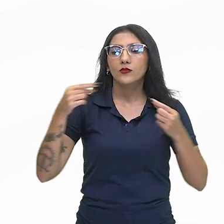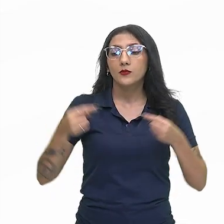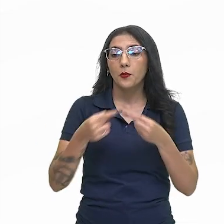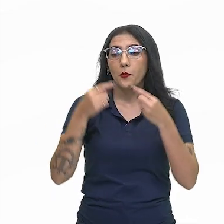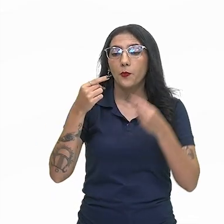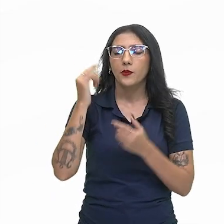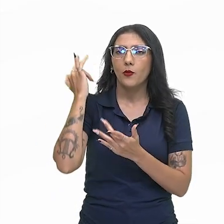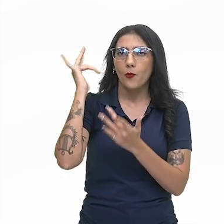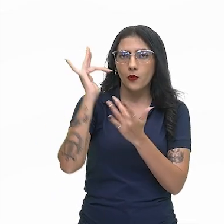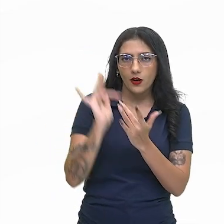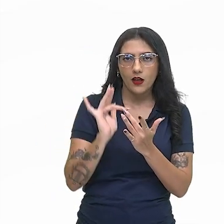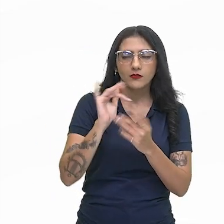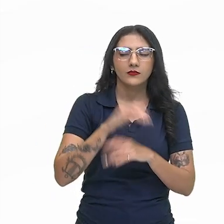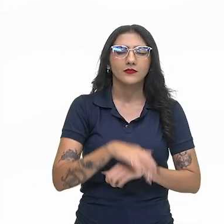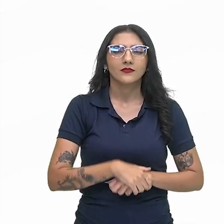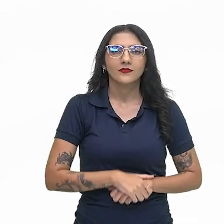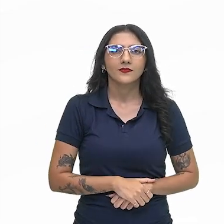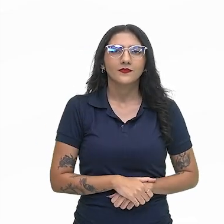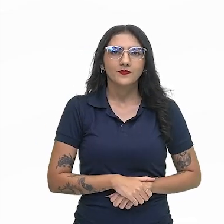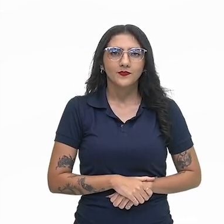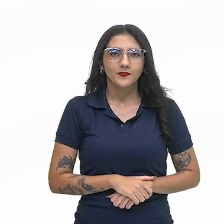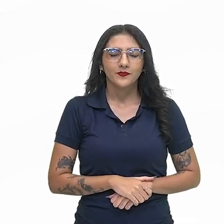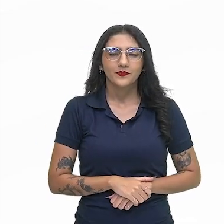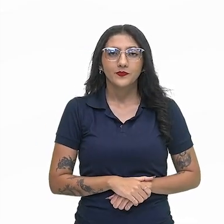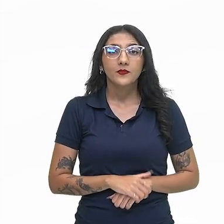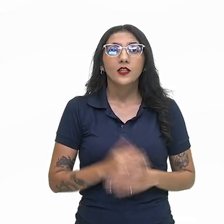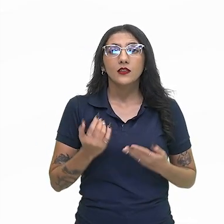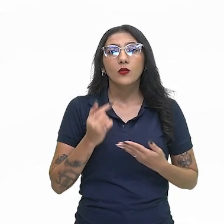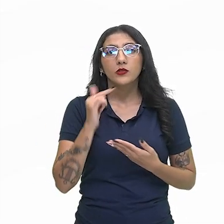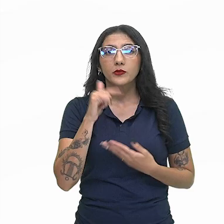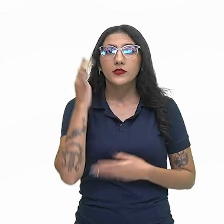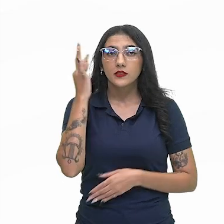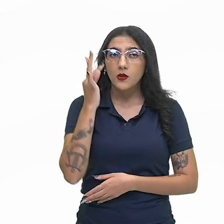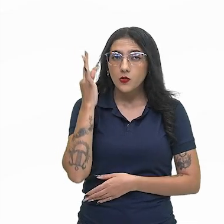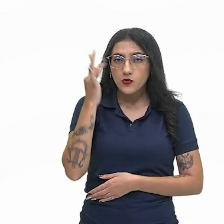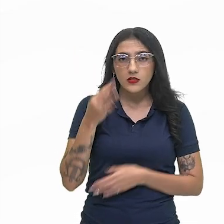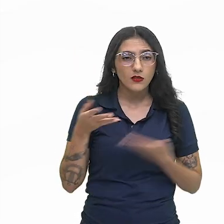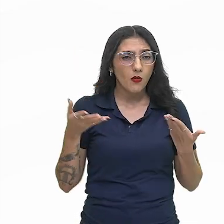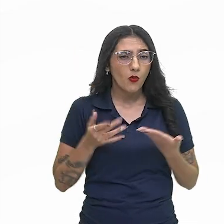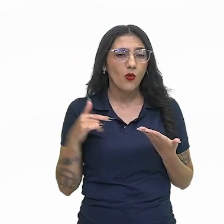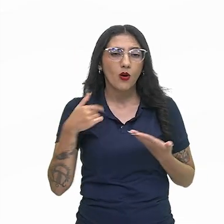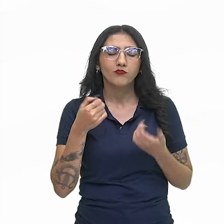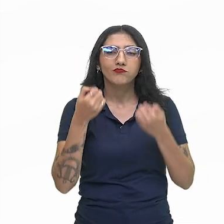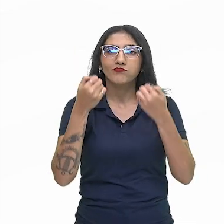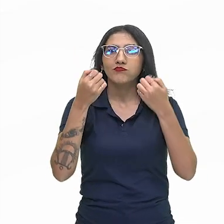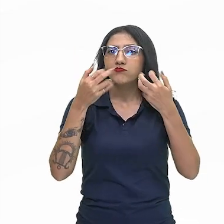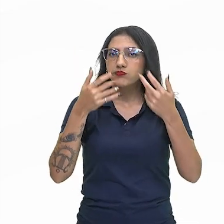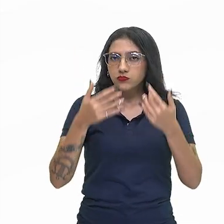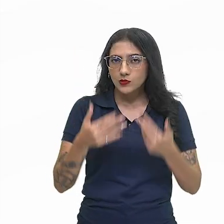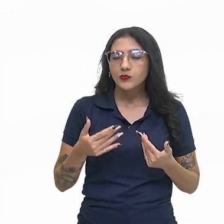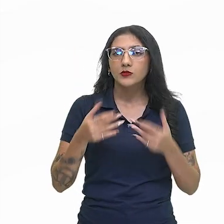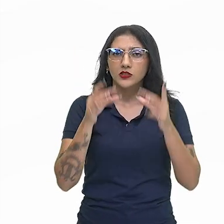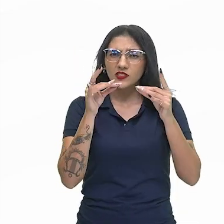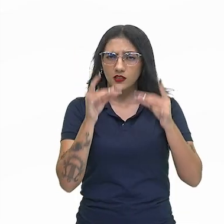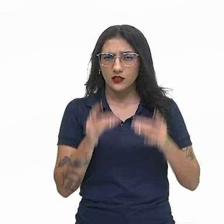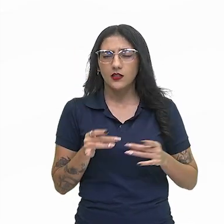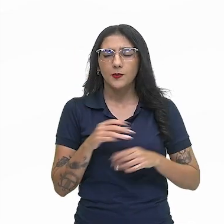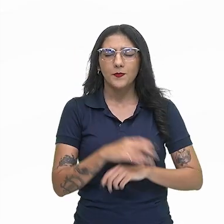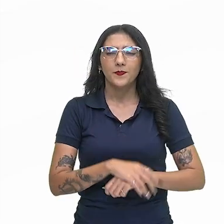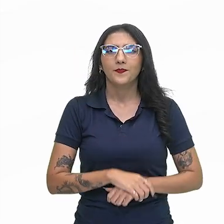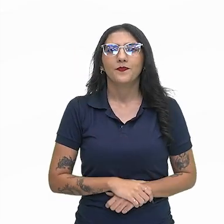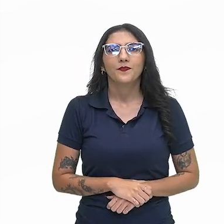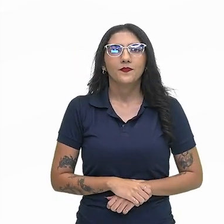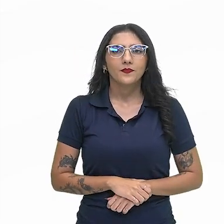Muito bem. Então, é esses teóricos que nós vamos estudar hoje. A gente vai se dedicar um pouco a cada um deles,